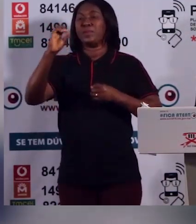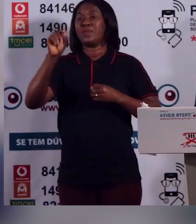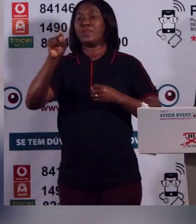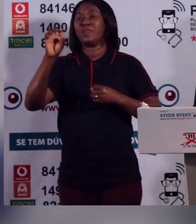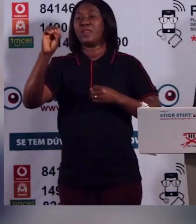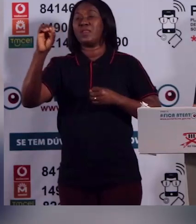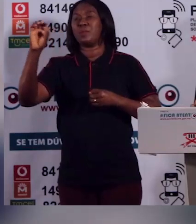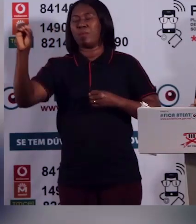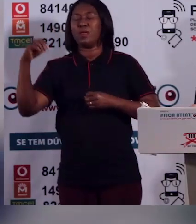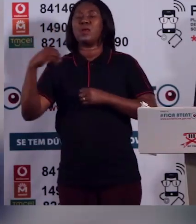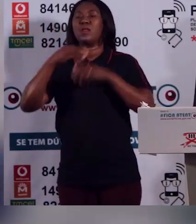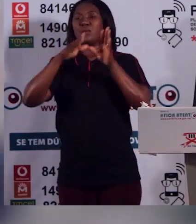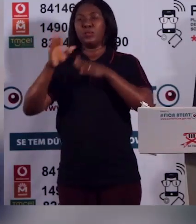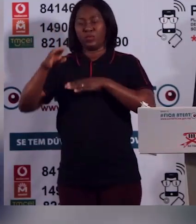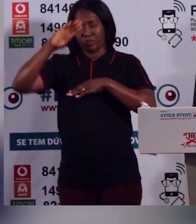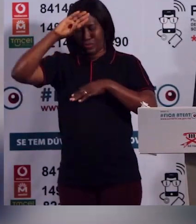e